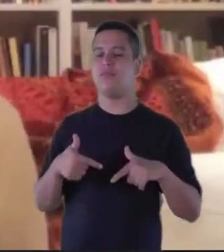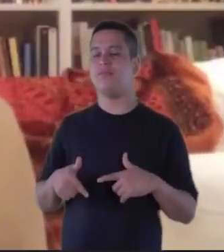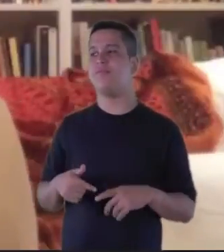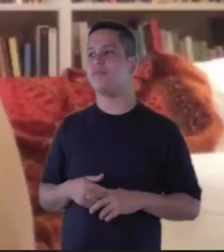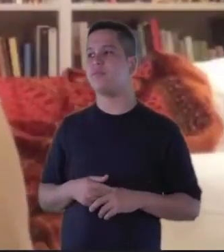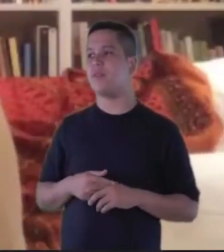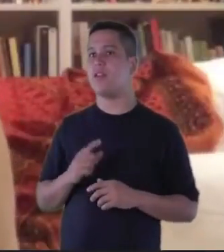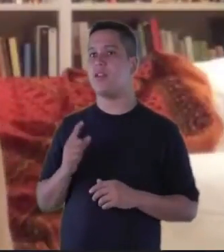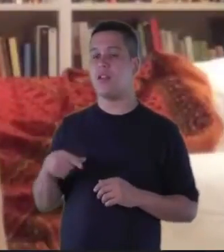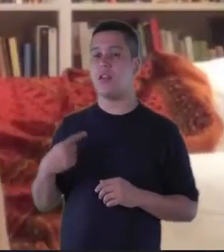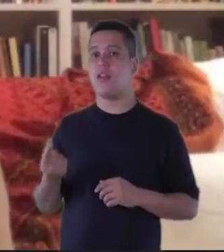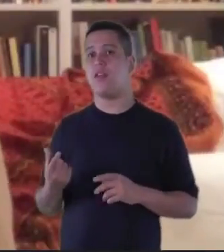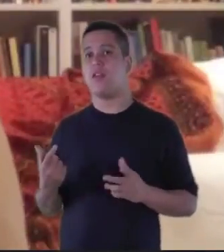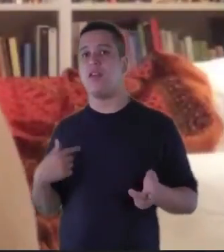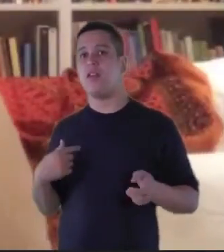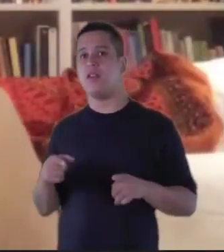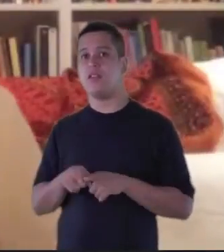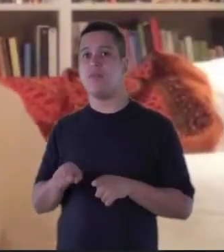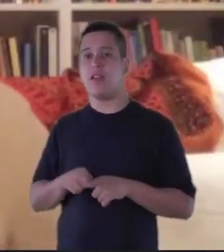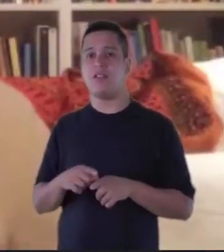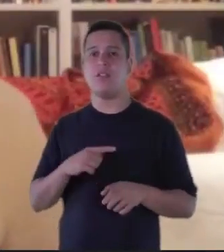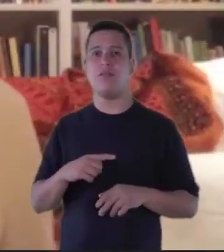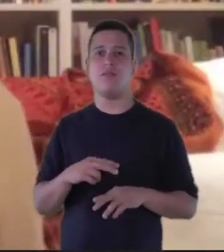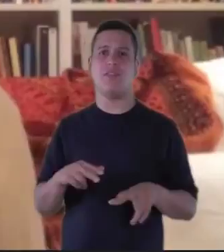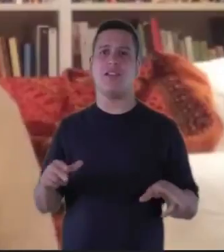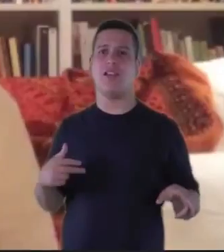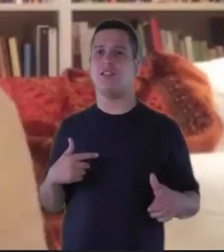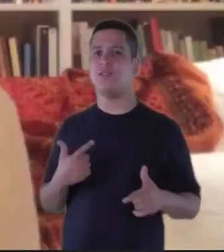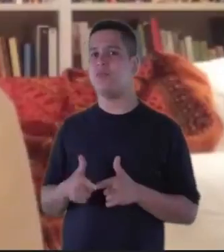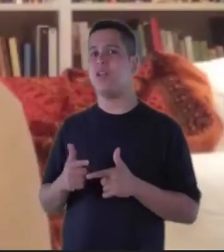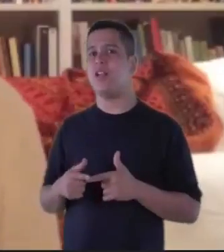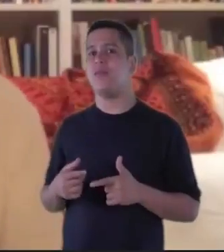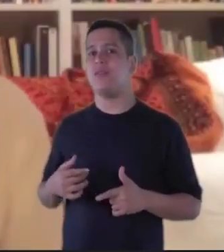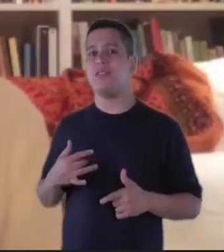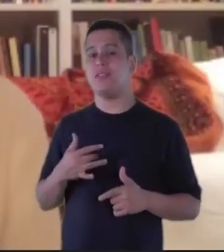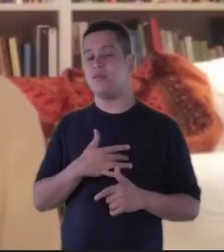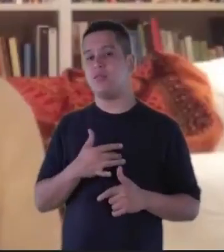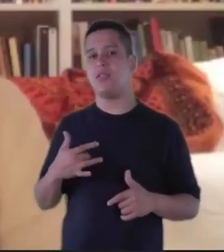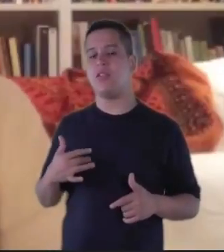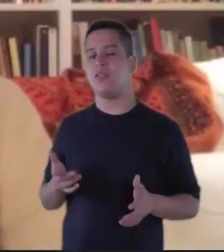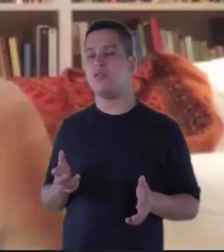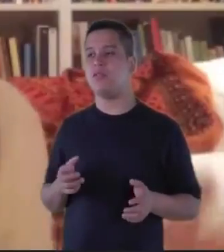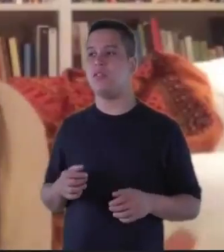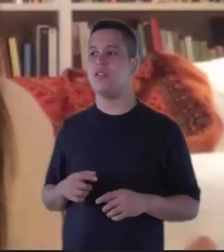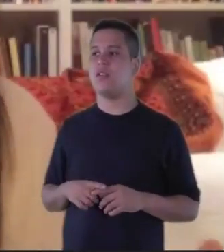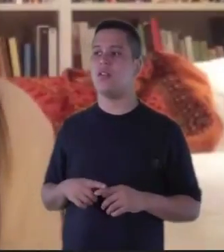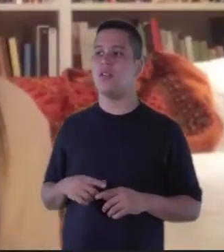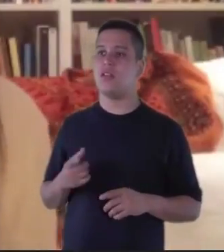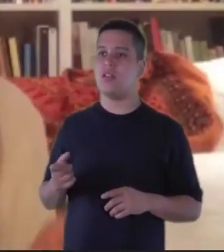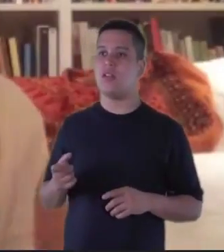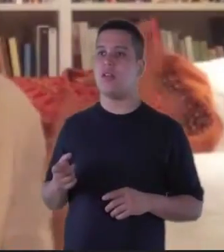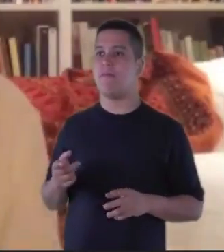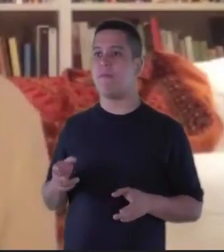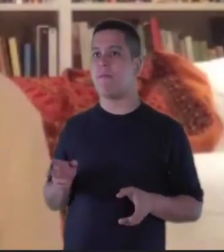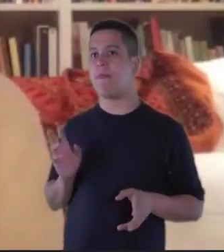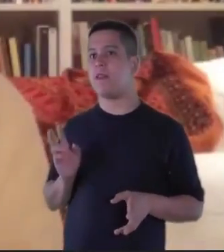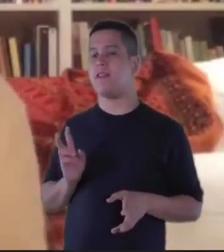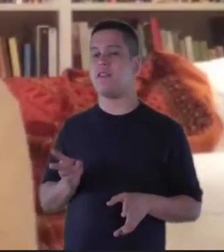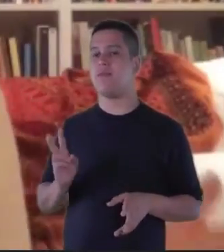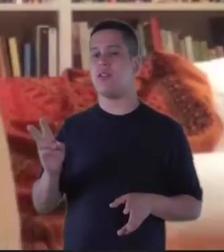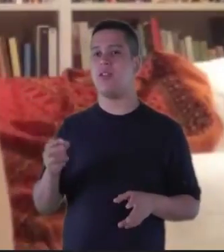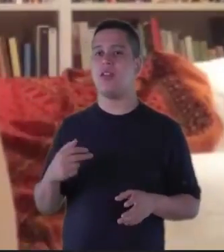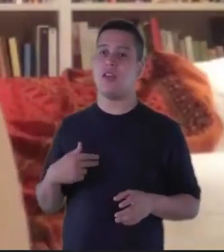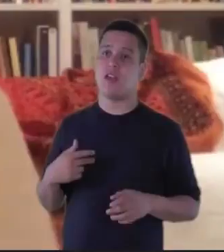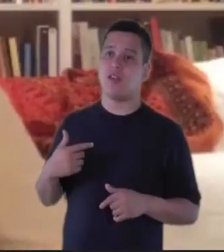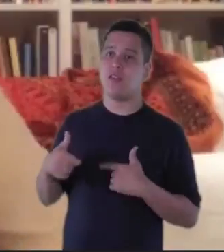E daí também eu tive muitos problemas de saúde muito sérios, então eu era muito assim, quando eu não estava fazendo novela, eu